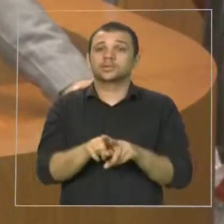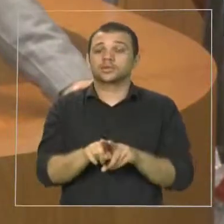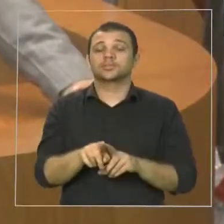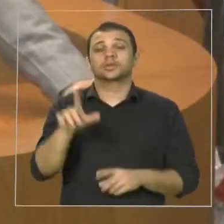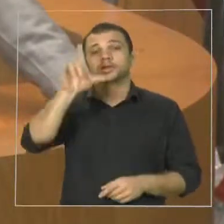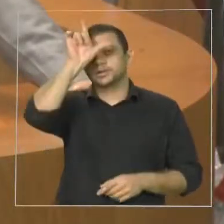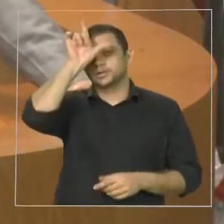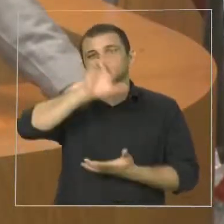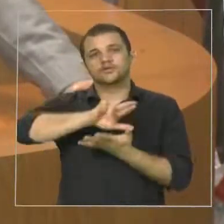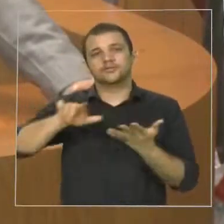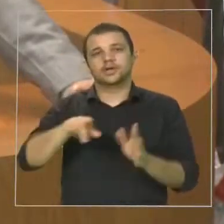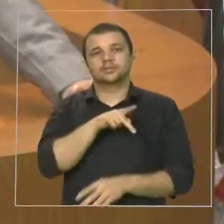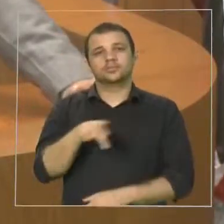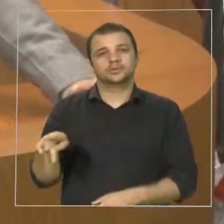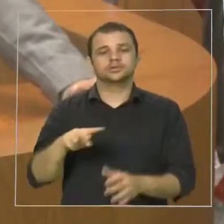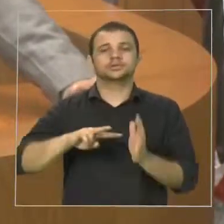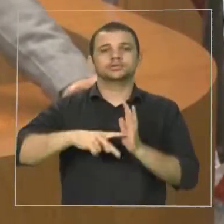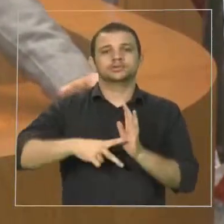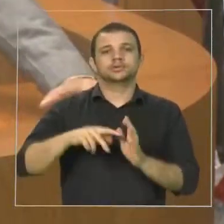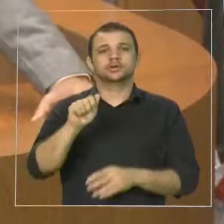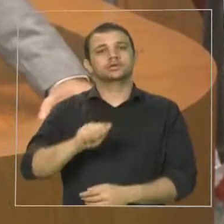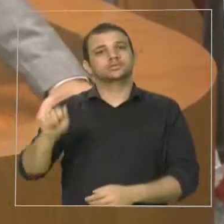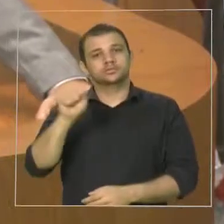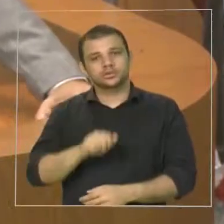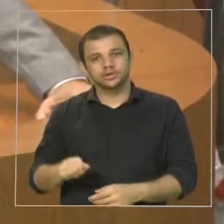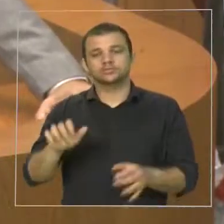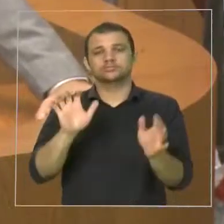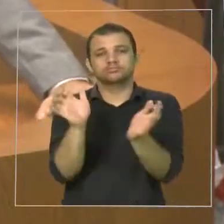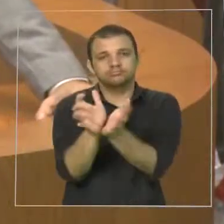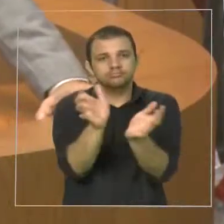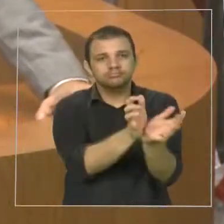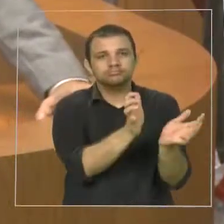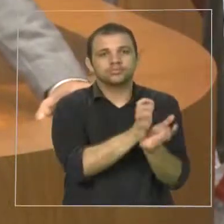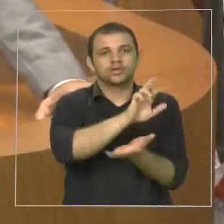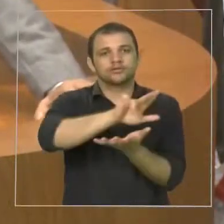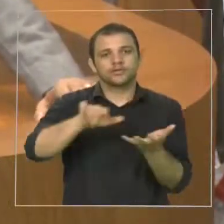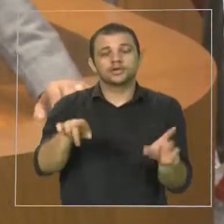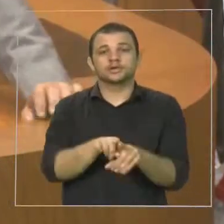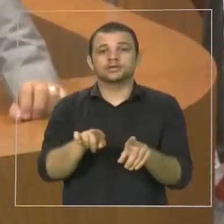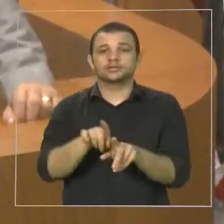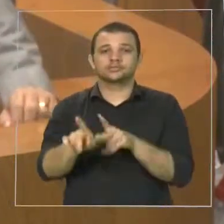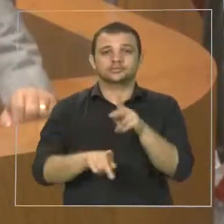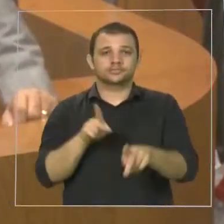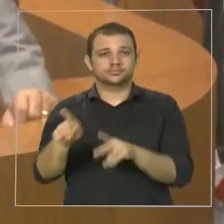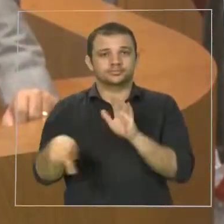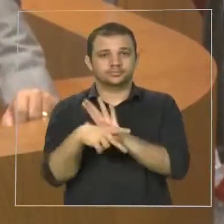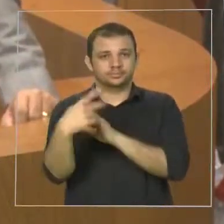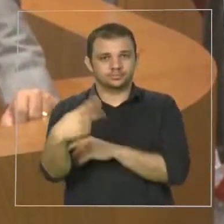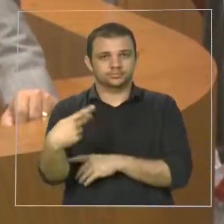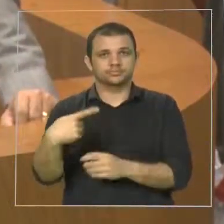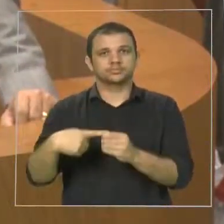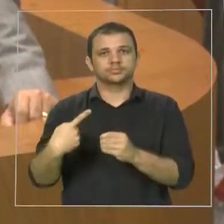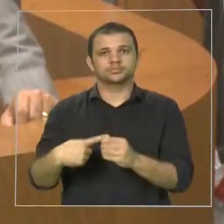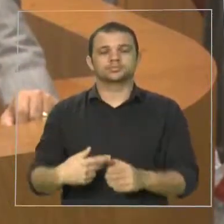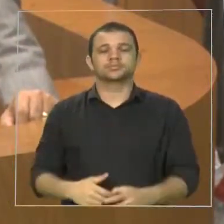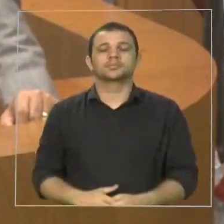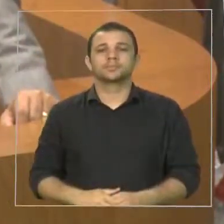presidentes de sindicatos, de associações, de entidades e da população de São Benedito do Rio